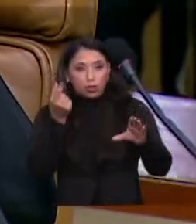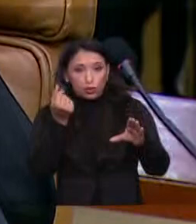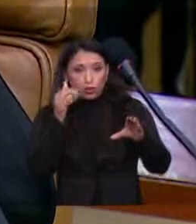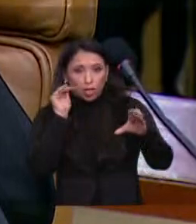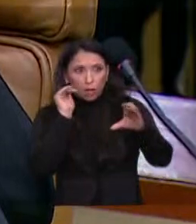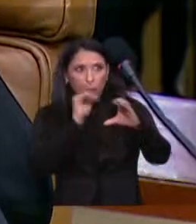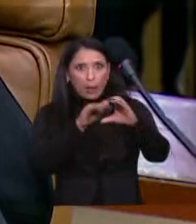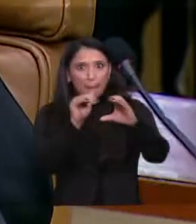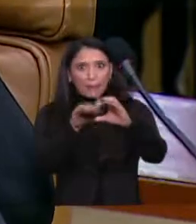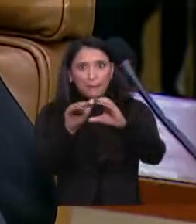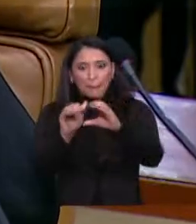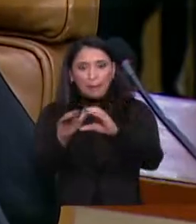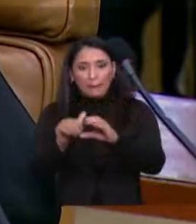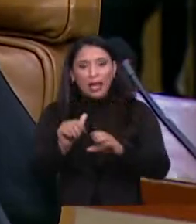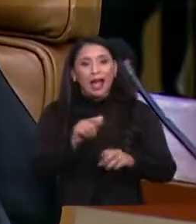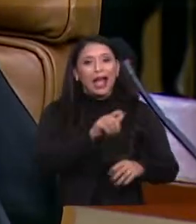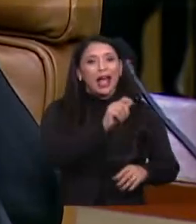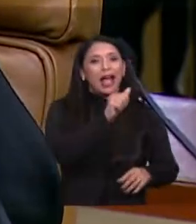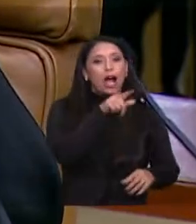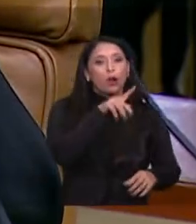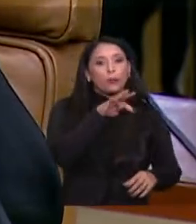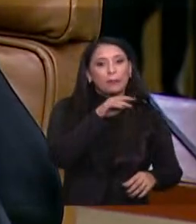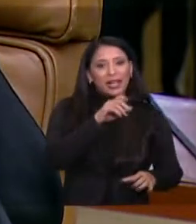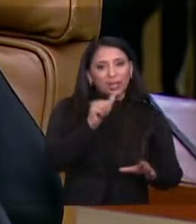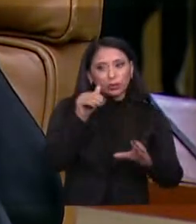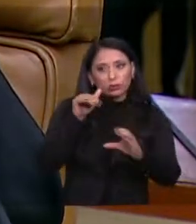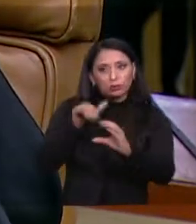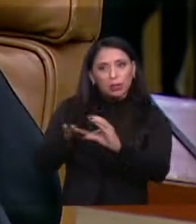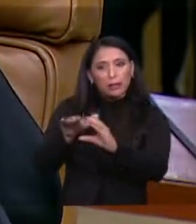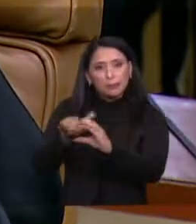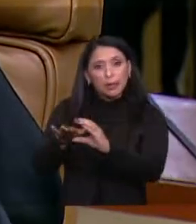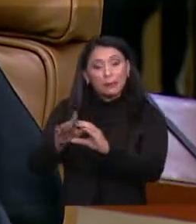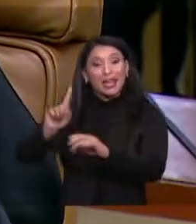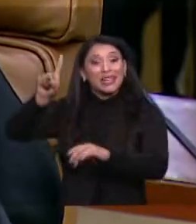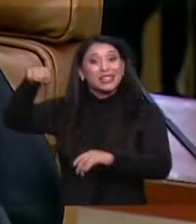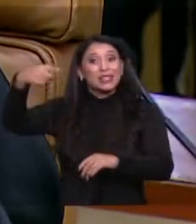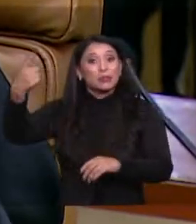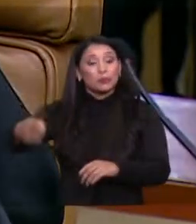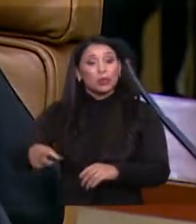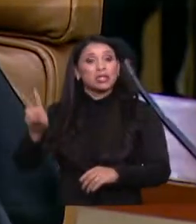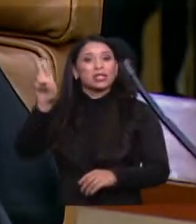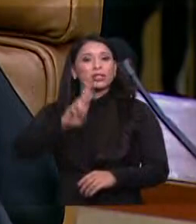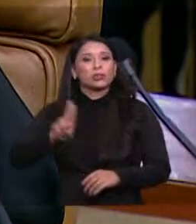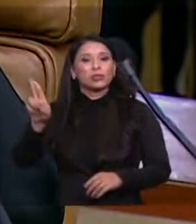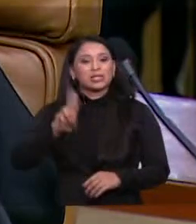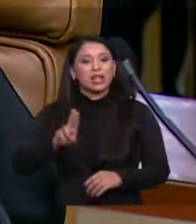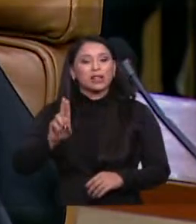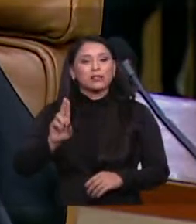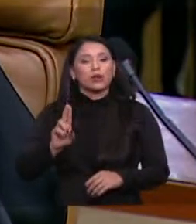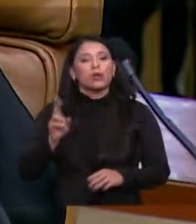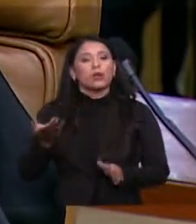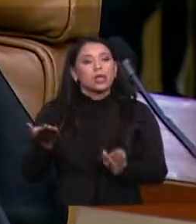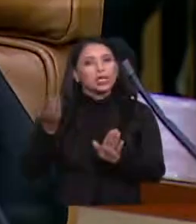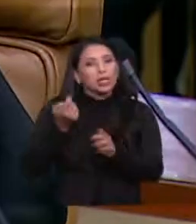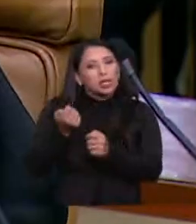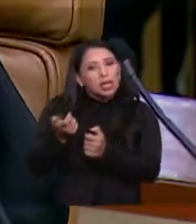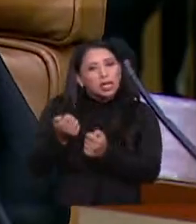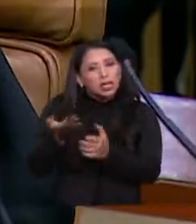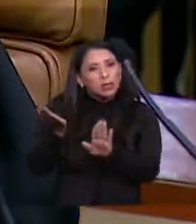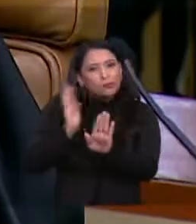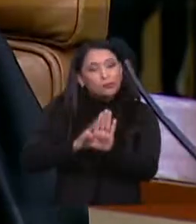provenientes de Alberto e o CEF para posterior utilização sobre a roupagem de muitos fictícios